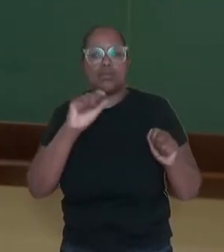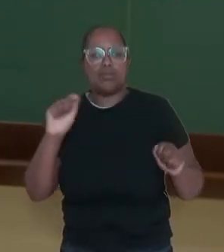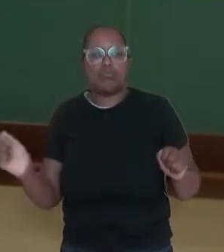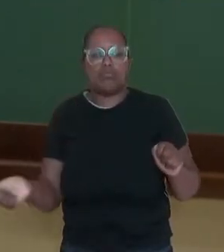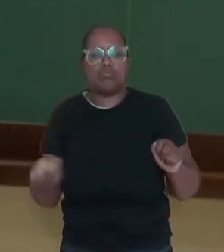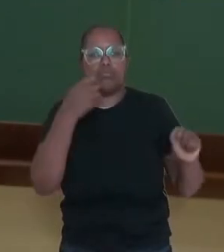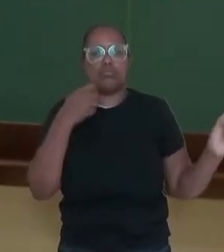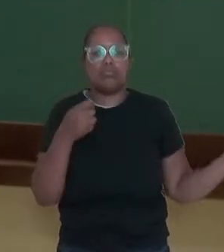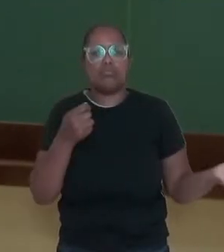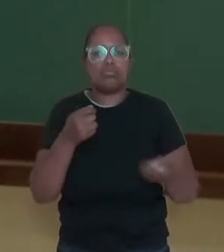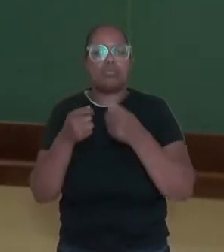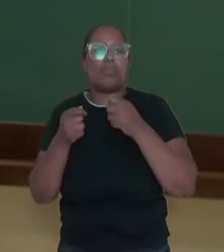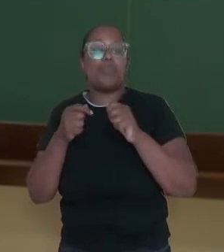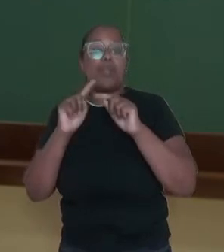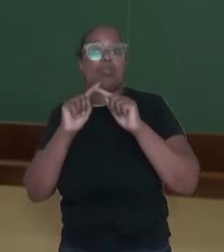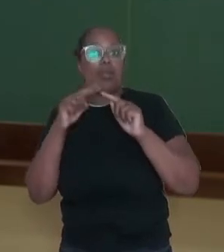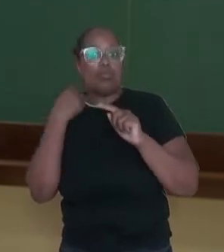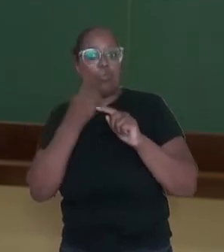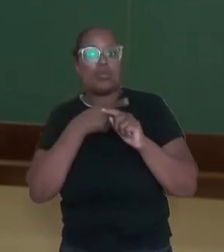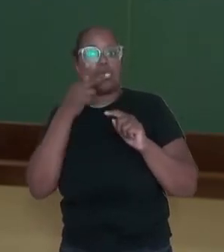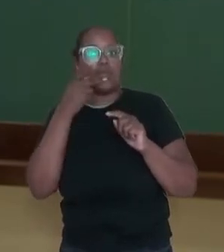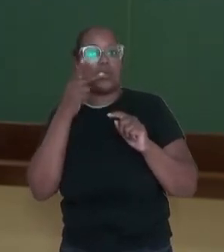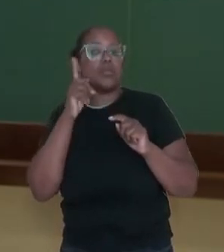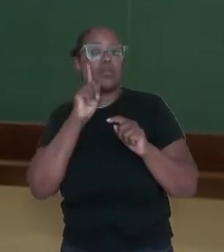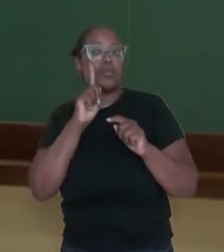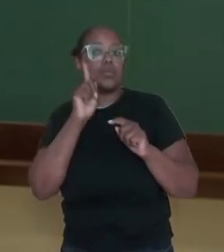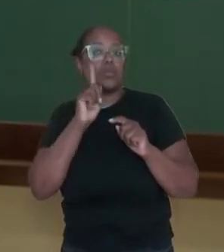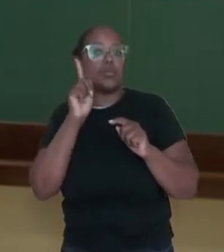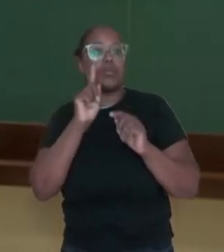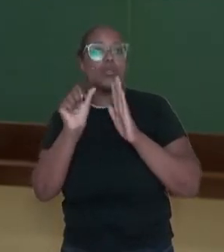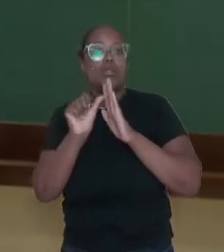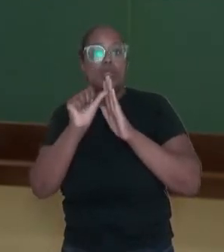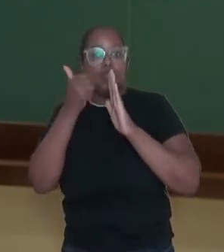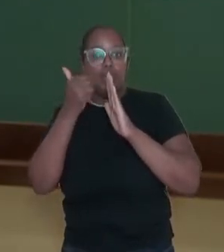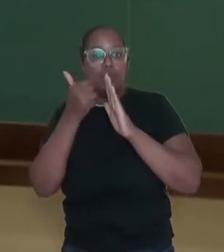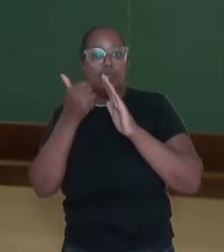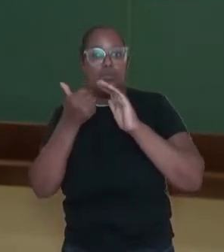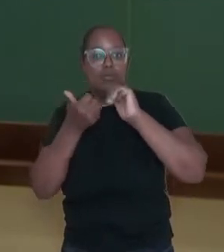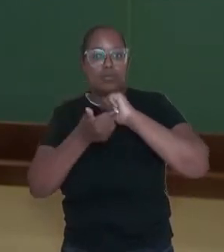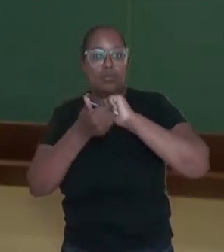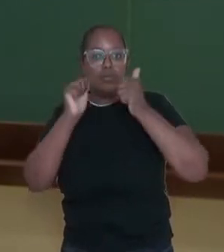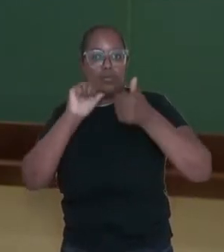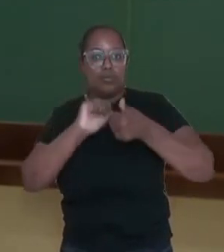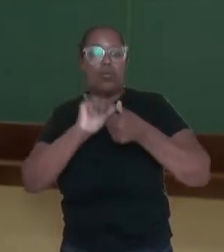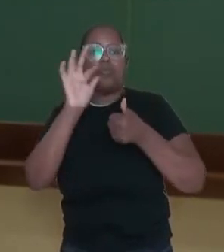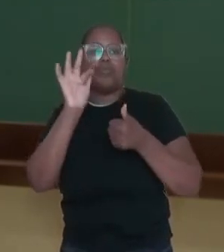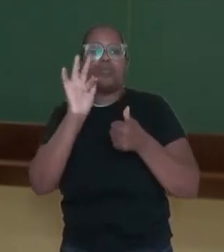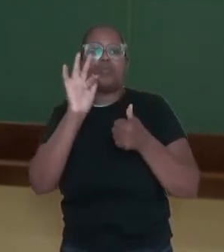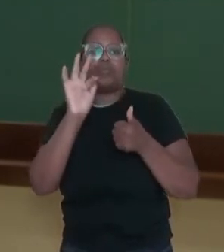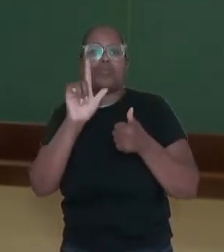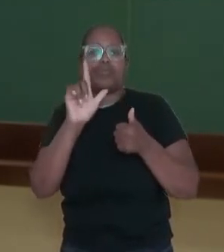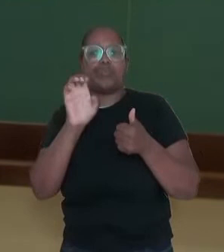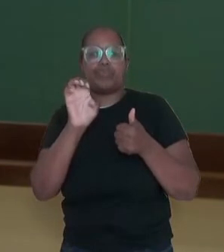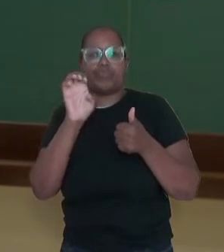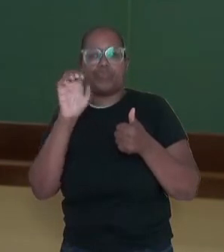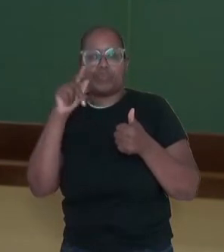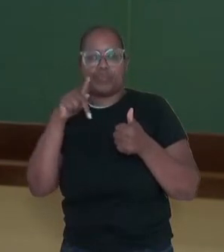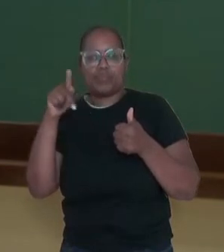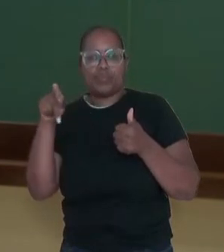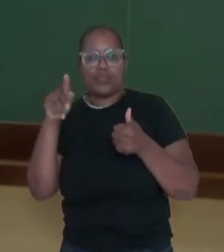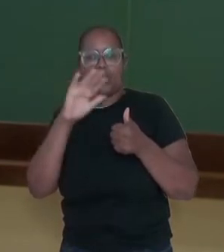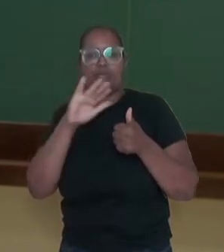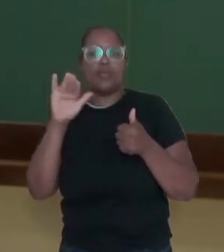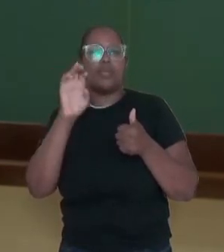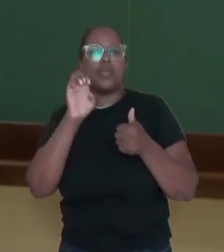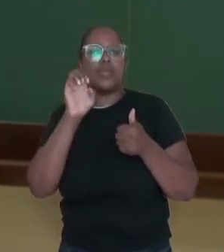Estados Unidos, tá bom, pessoal? O primeiro jogo de fliperama chamou-se Computer Space e foi lançado em 1971.